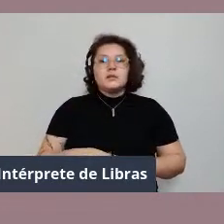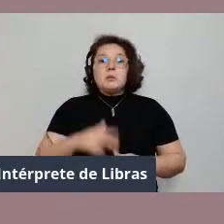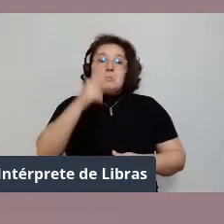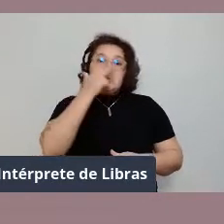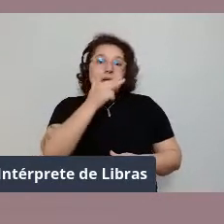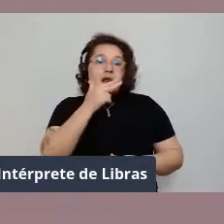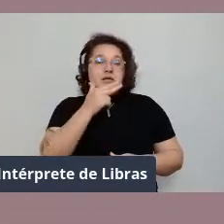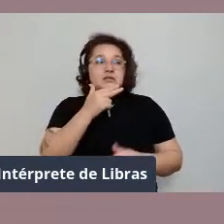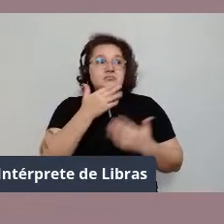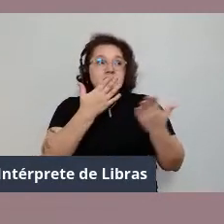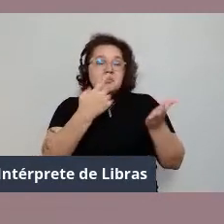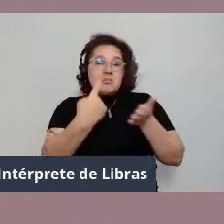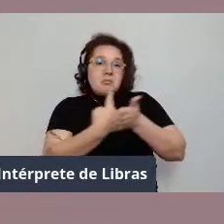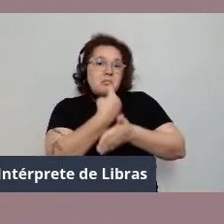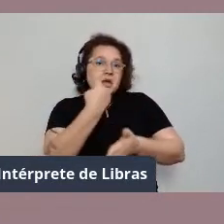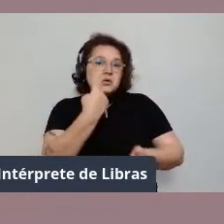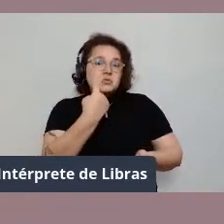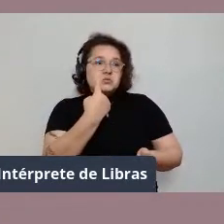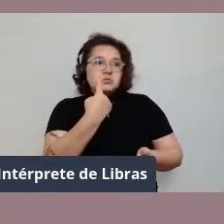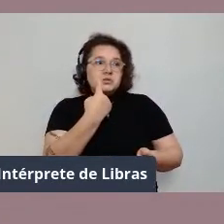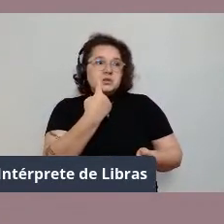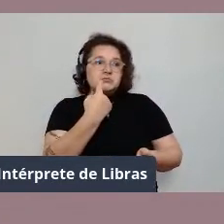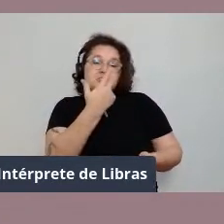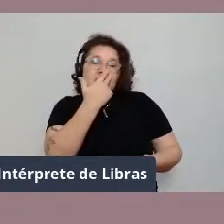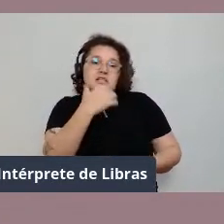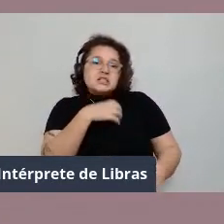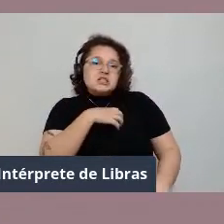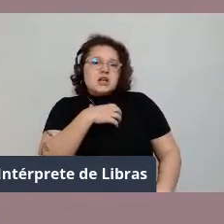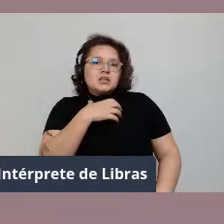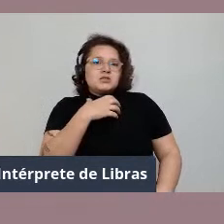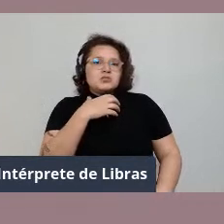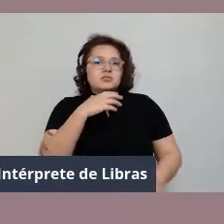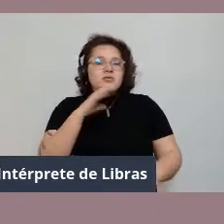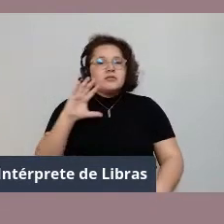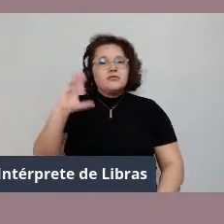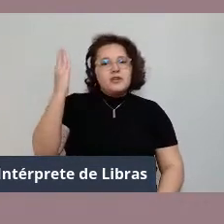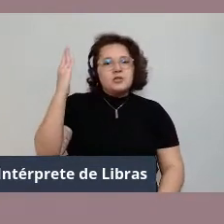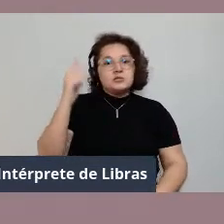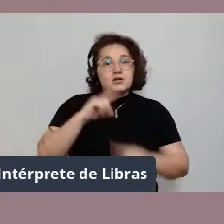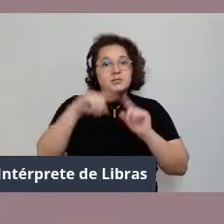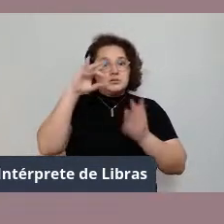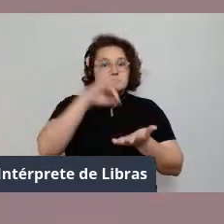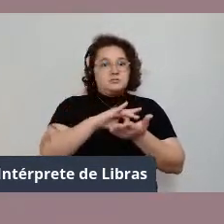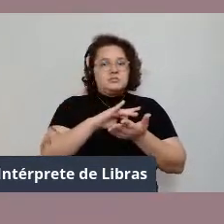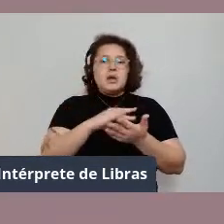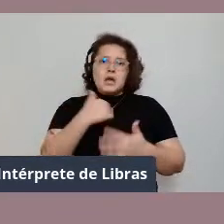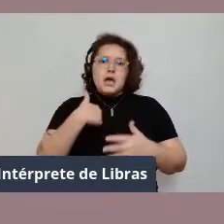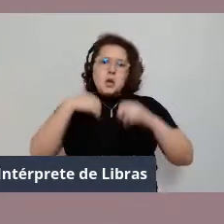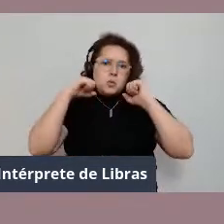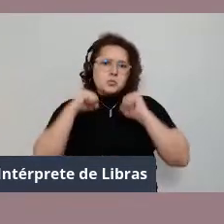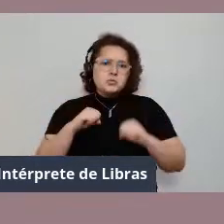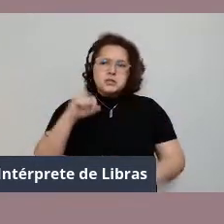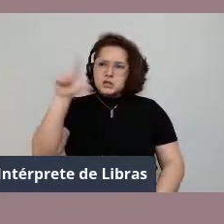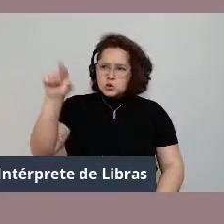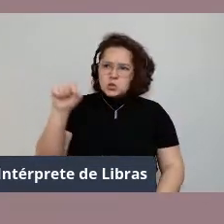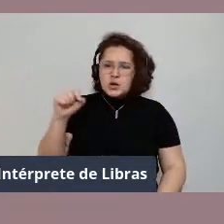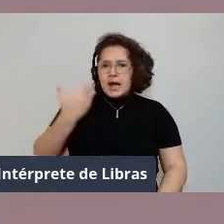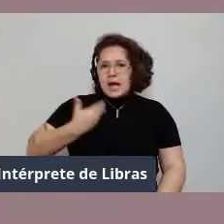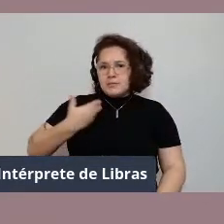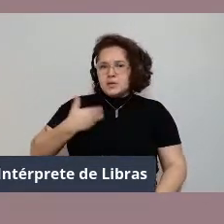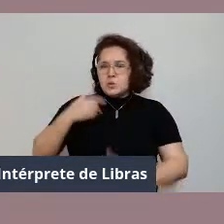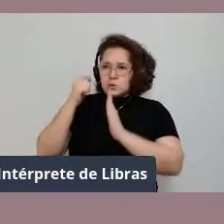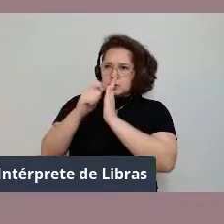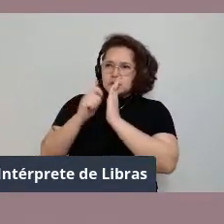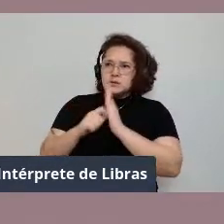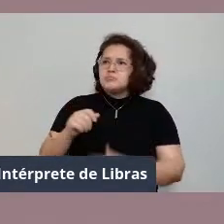falsa a pergunta das mais sinceras, eu escolheria um amigo escritor e lhe perguntaria: como